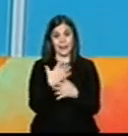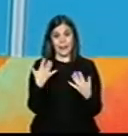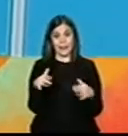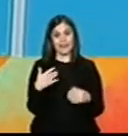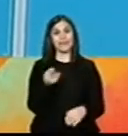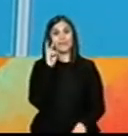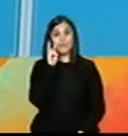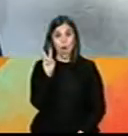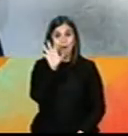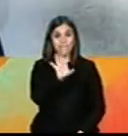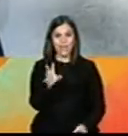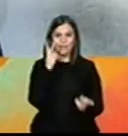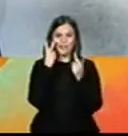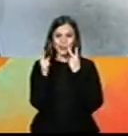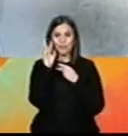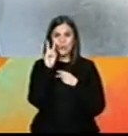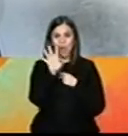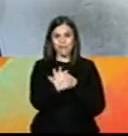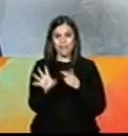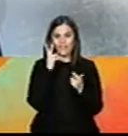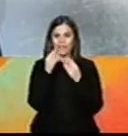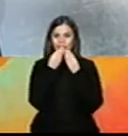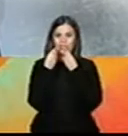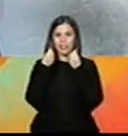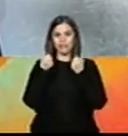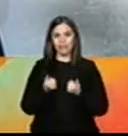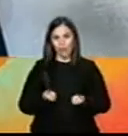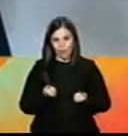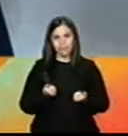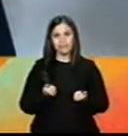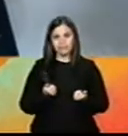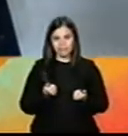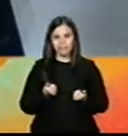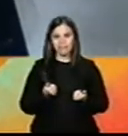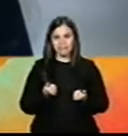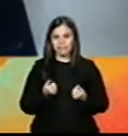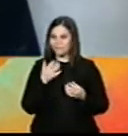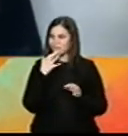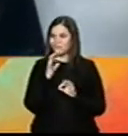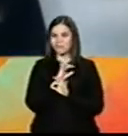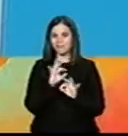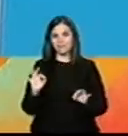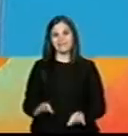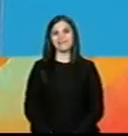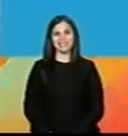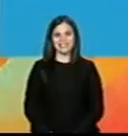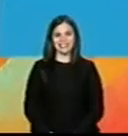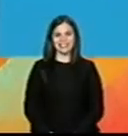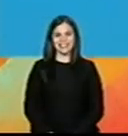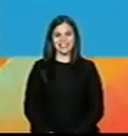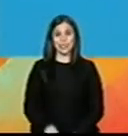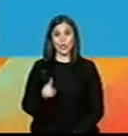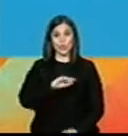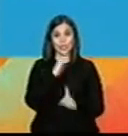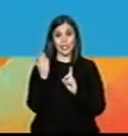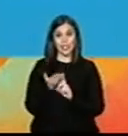ver? Boa, espera! Que bom, espera! Aqui não há nada, Ventus. E agora vamos levar ali... Estás de